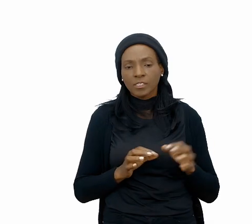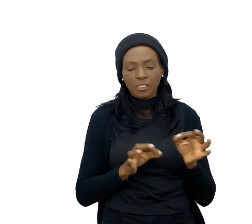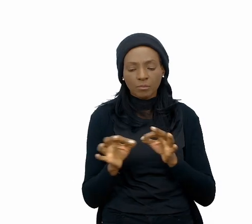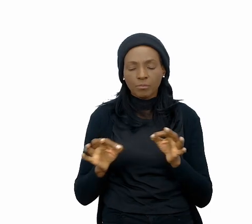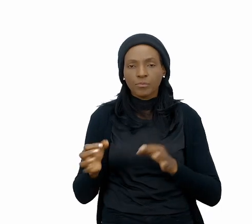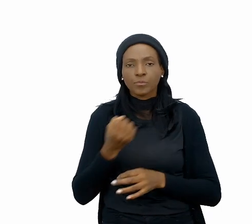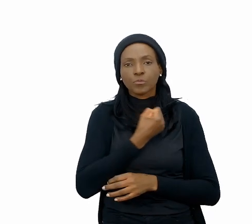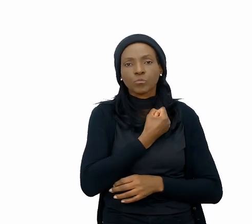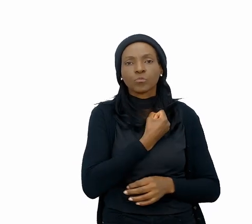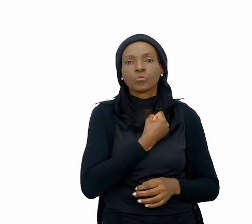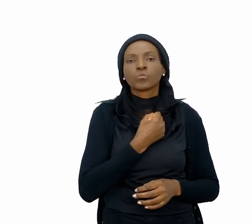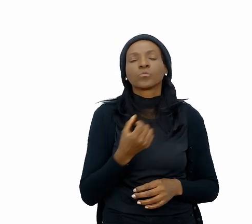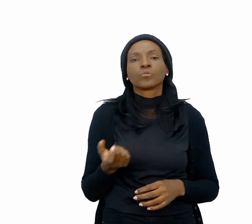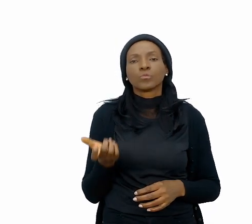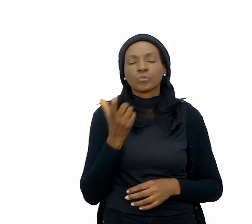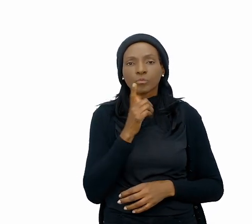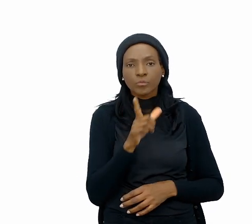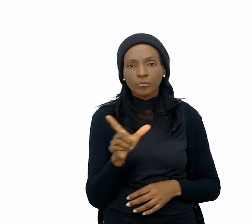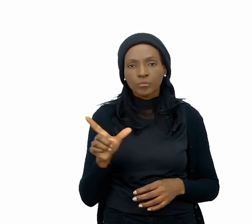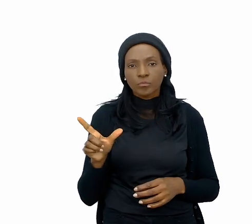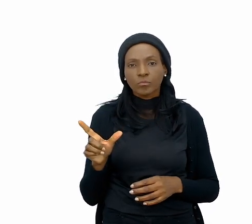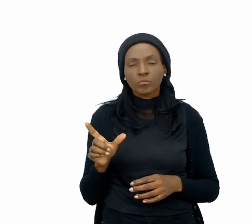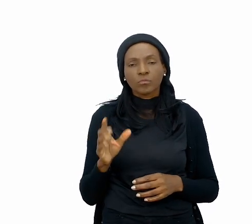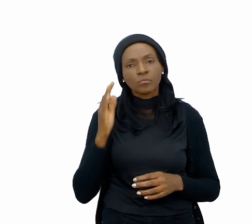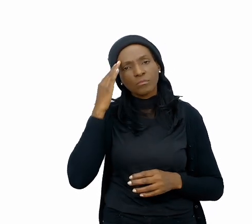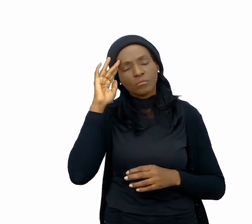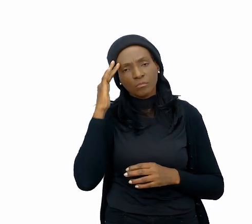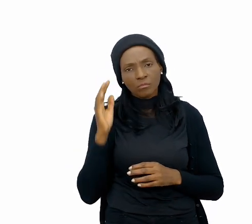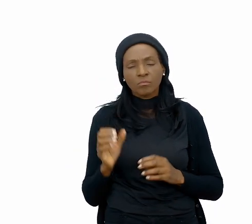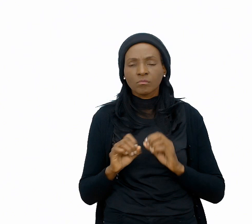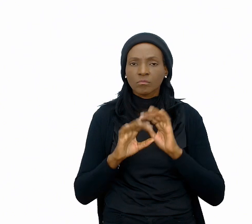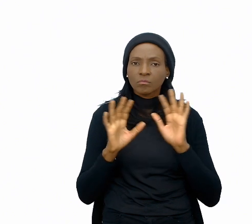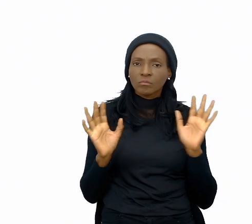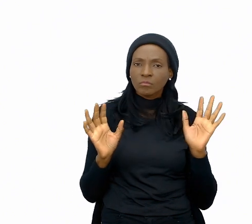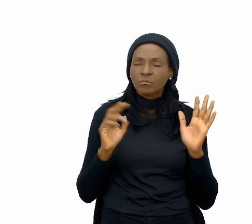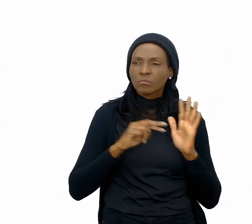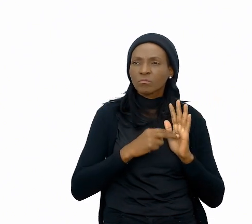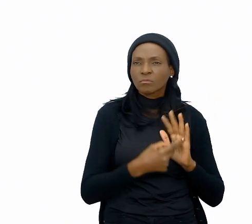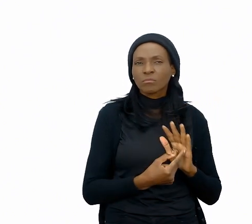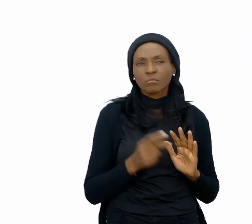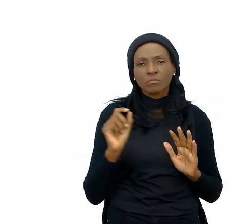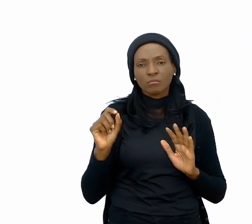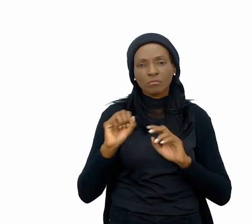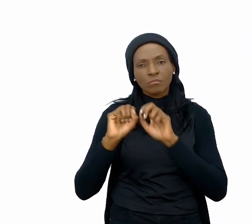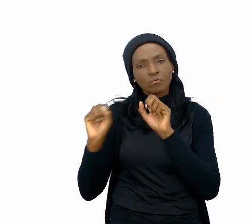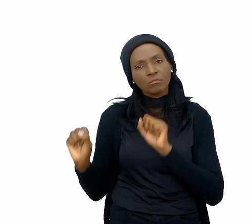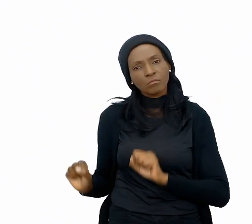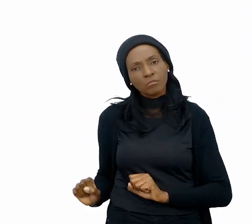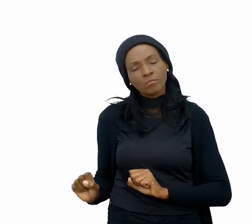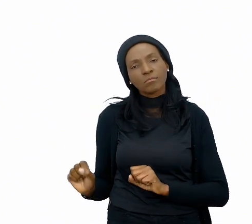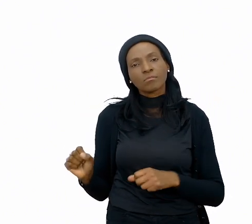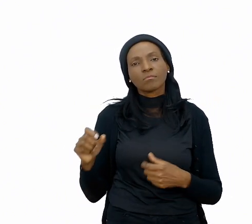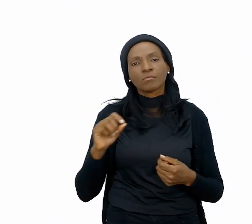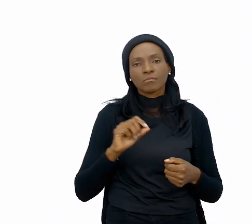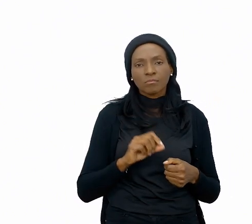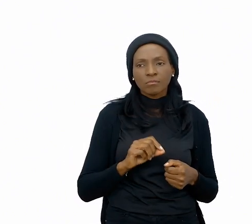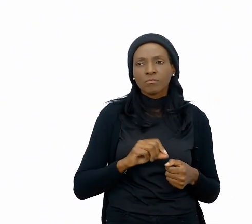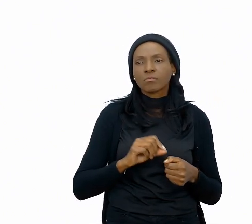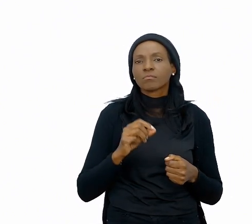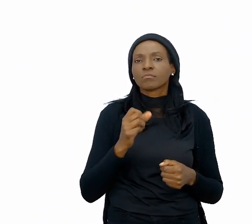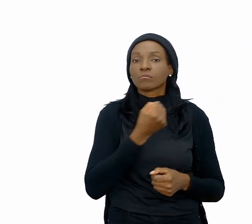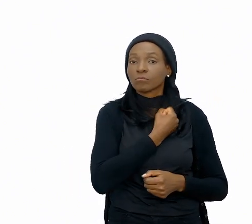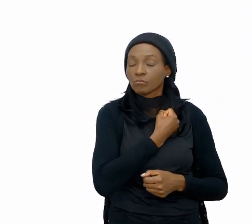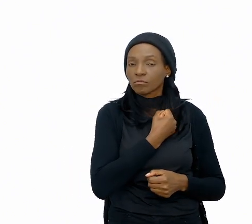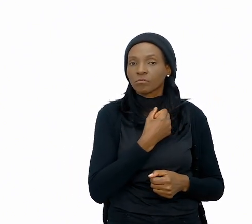números para que tenha a compreensão do que é esse sistema que rege aí os números,